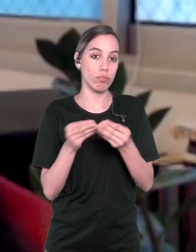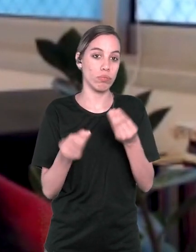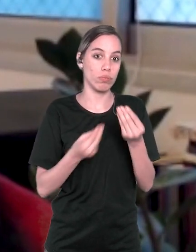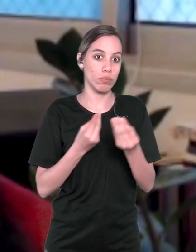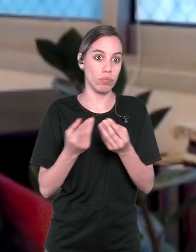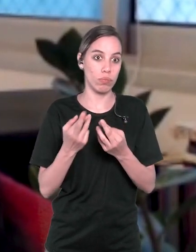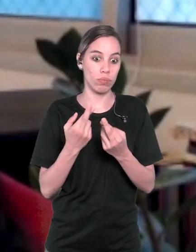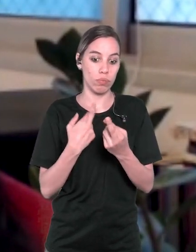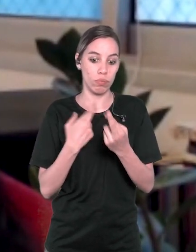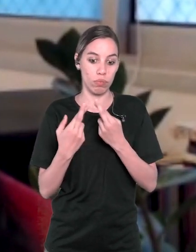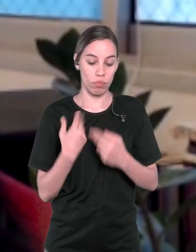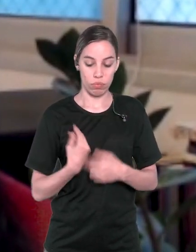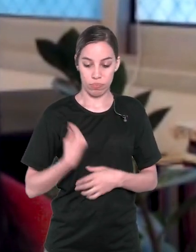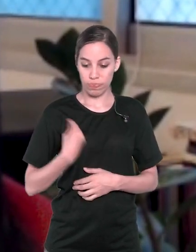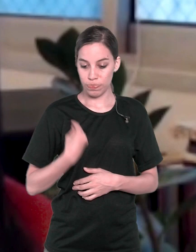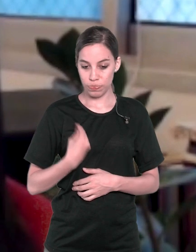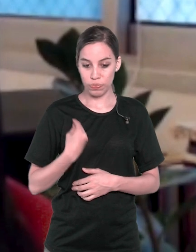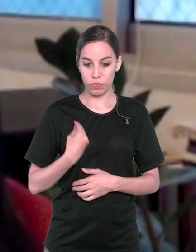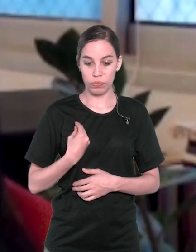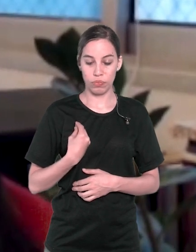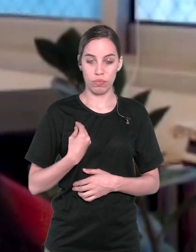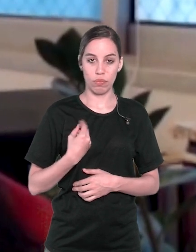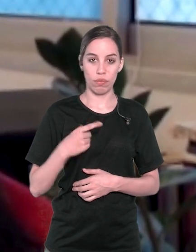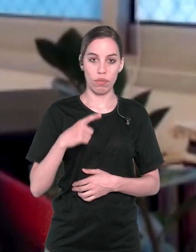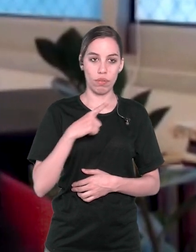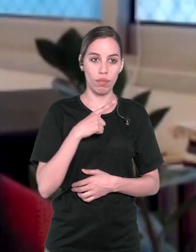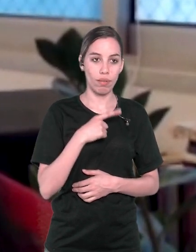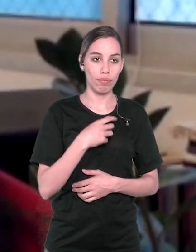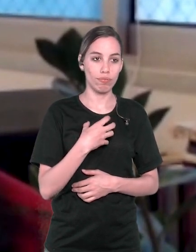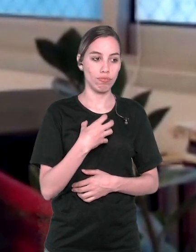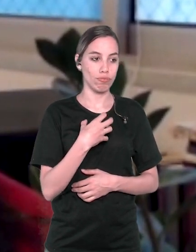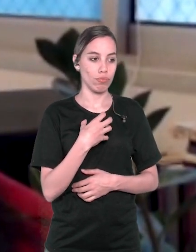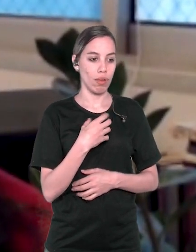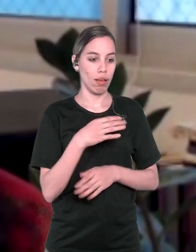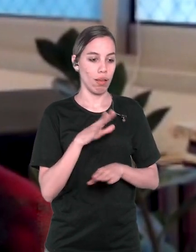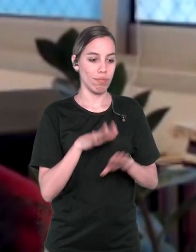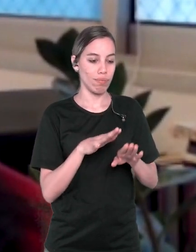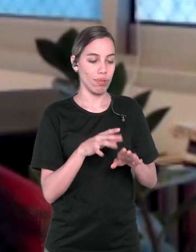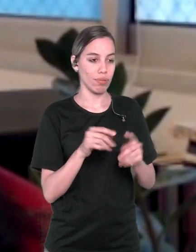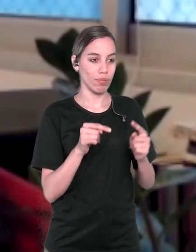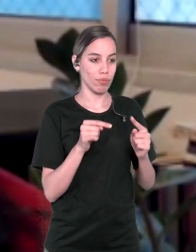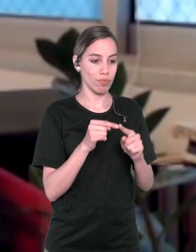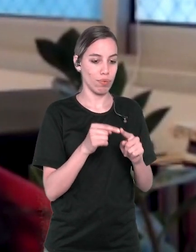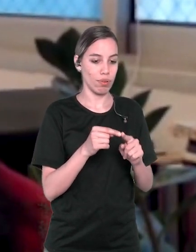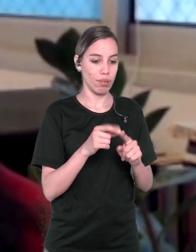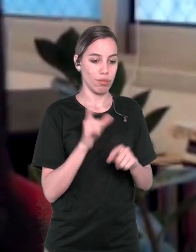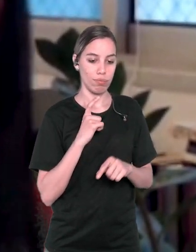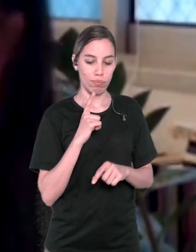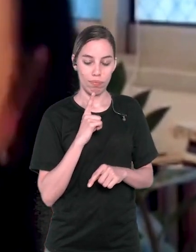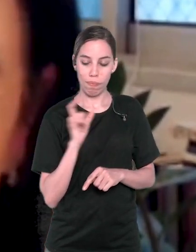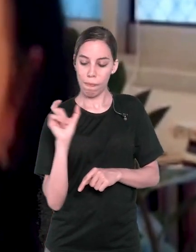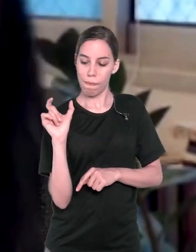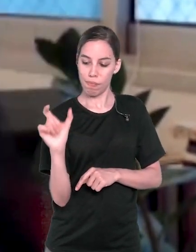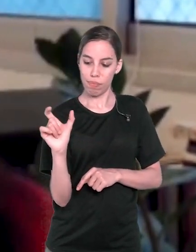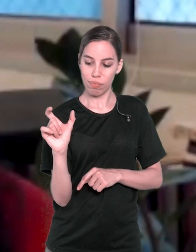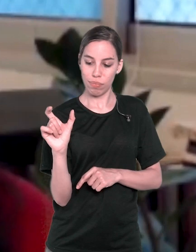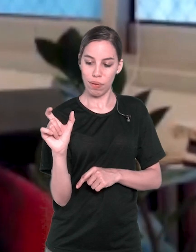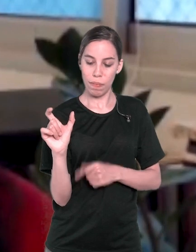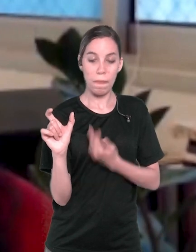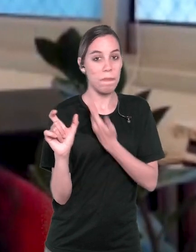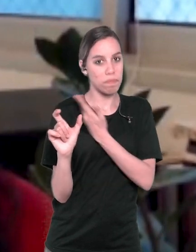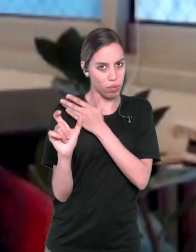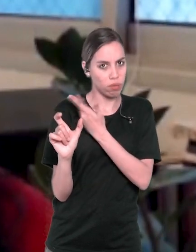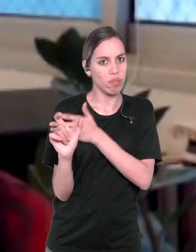né, quer dizer, muitos desses sentidos são pejorativos, são preconceituosos, dividem,